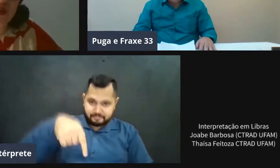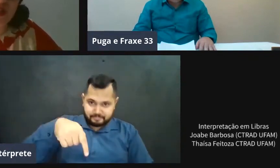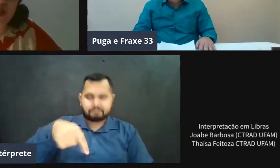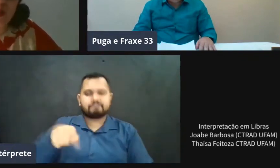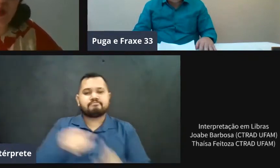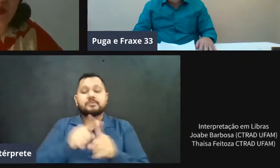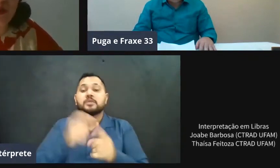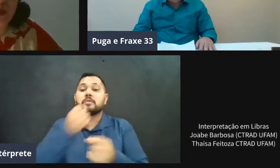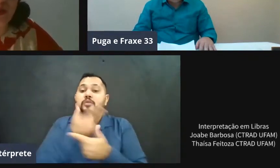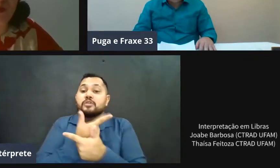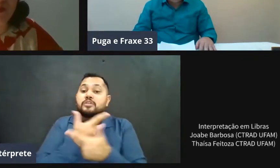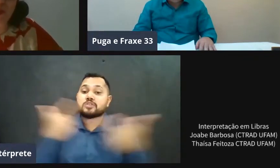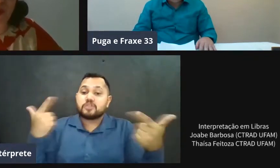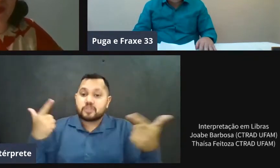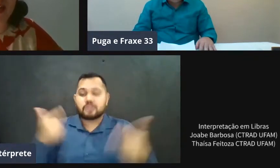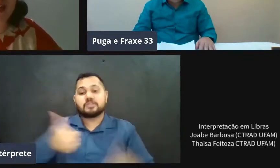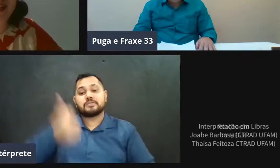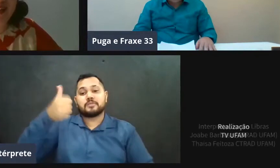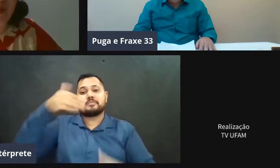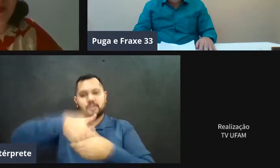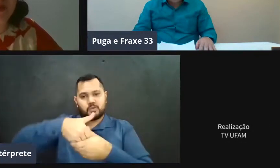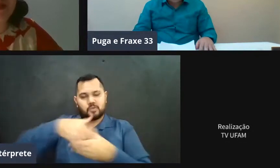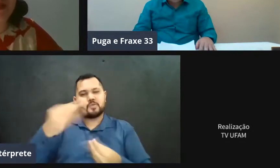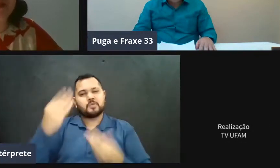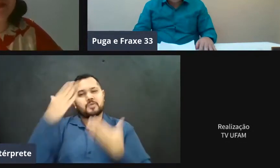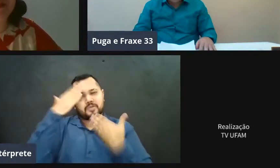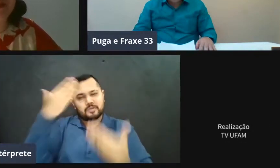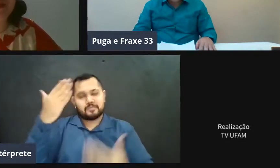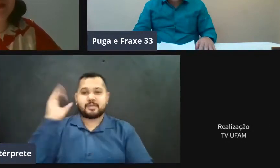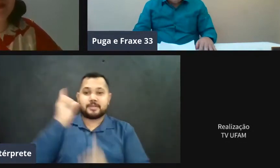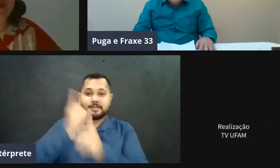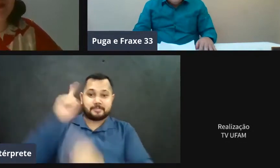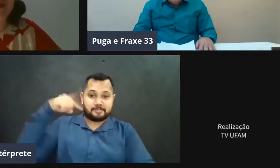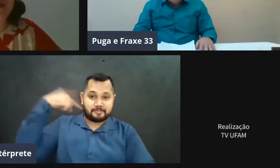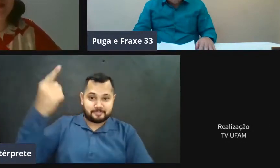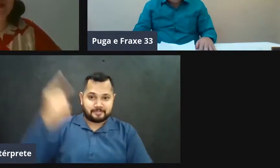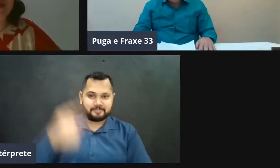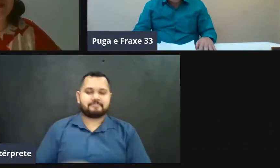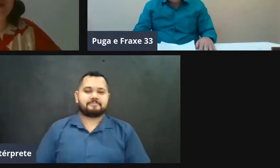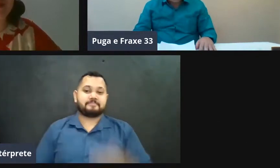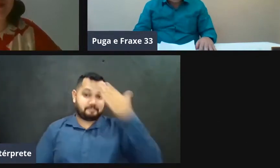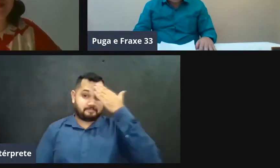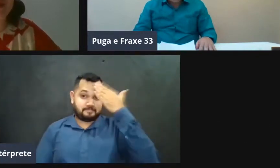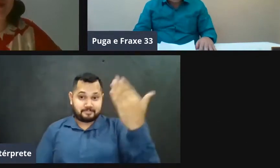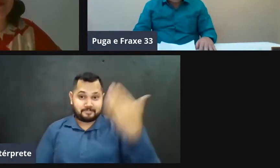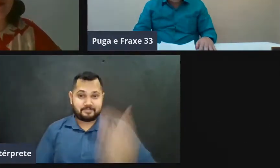uma boa sorte aí no primeiro turno. Muito obrigada e até a próxima. Obrigado.